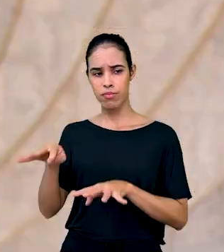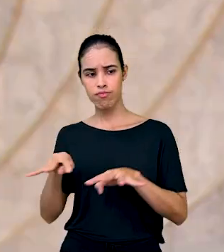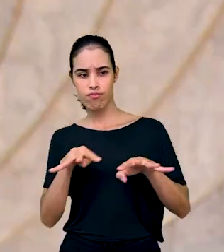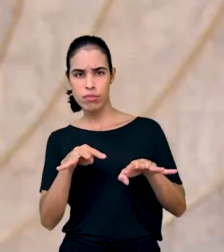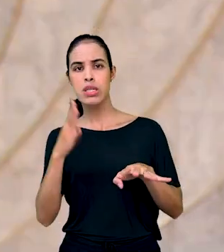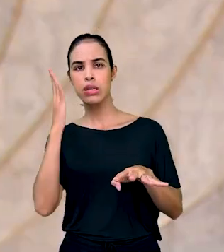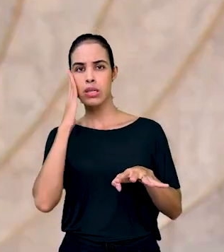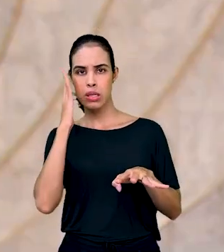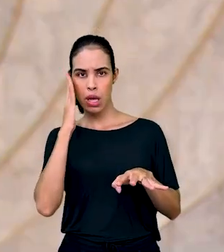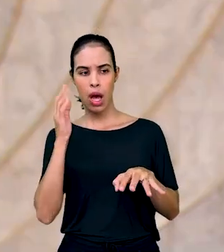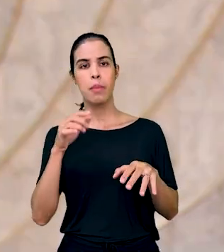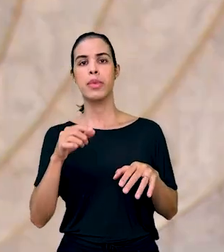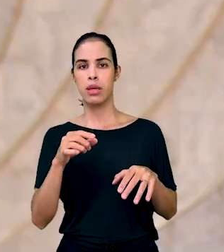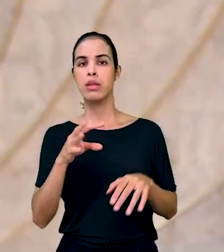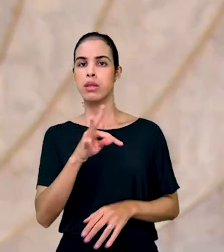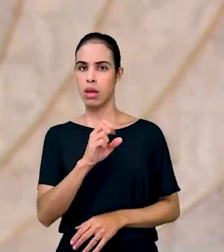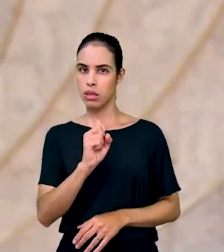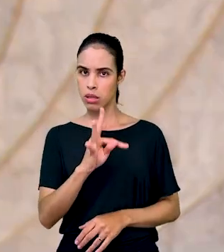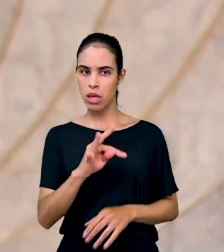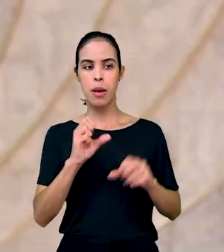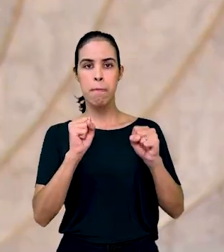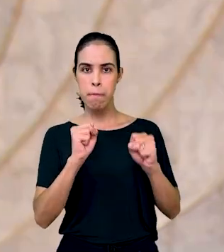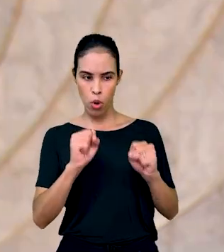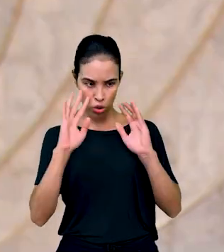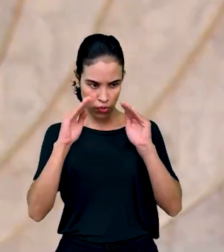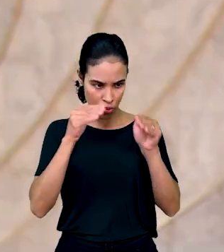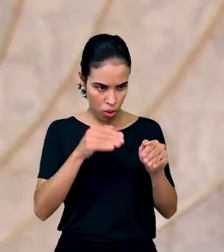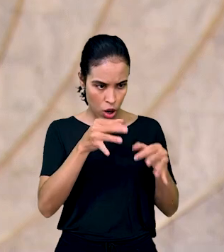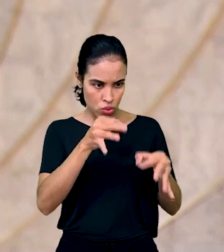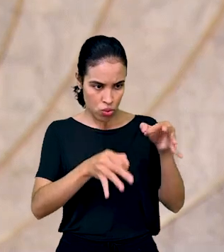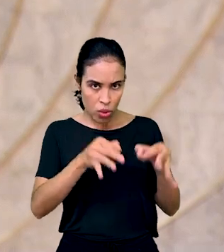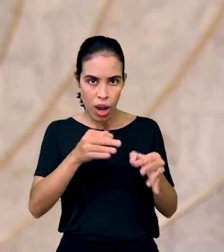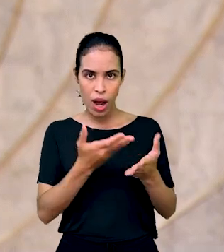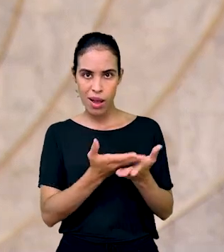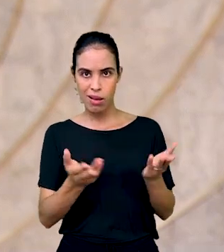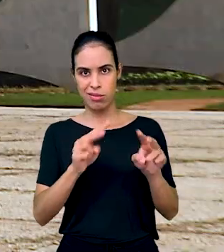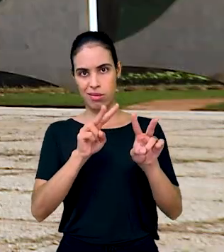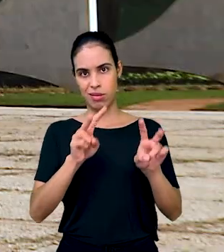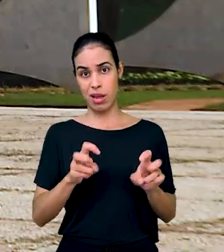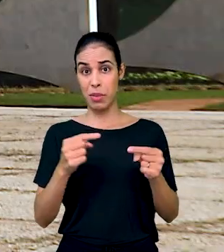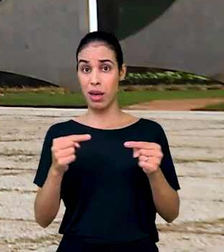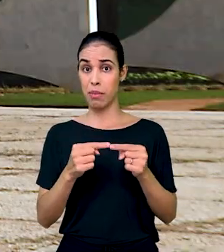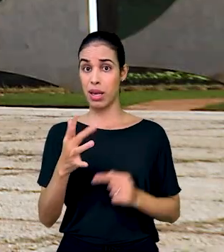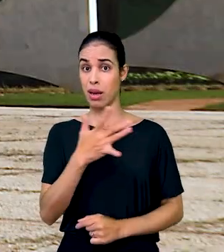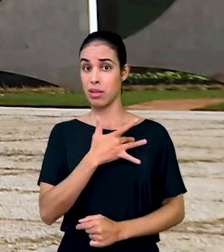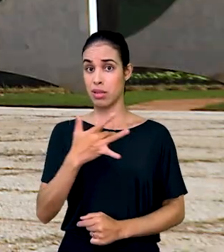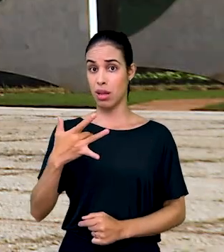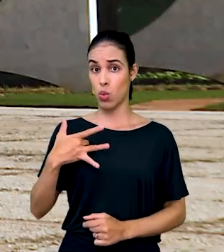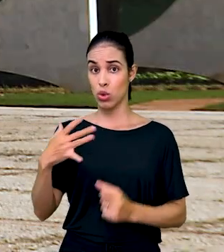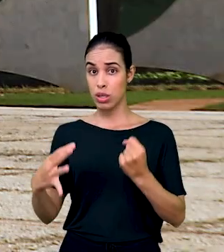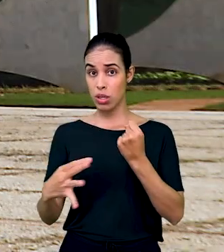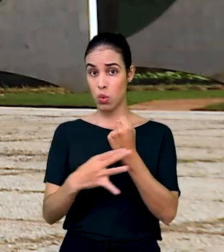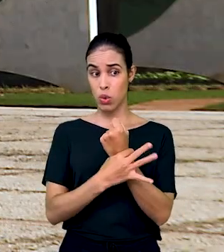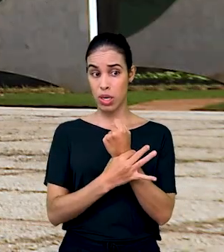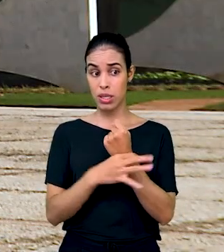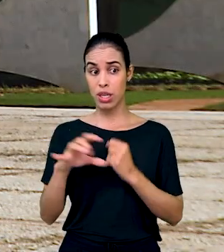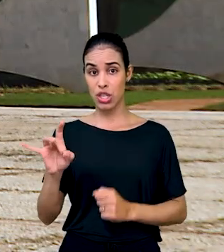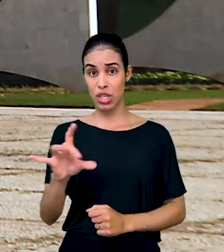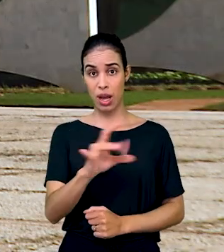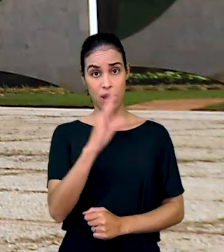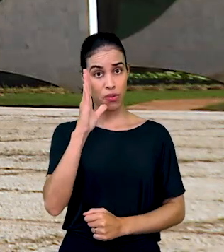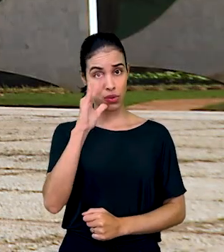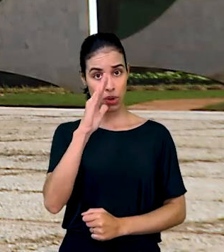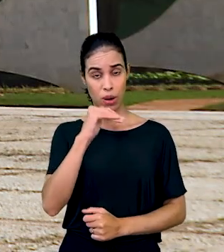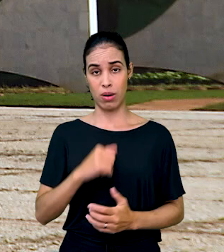Federal reconhece a competência da Justiça do Trabalho para julgar ações que tratem da saúde e da segurança